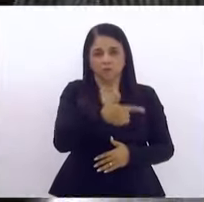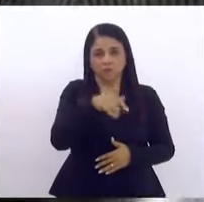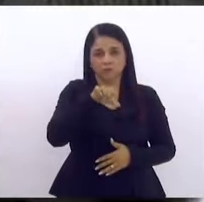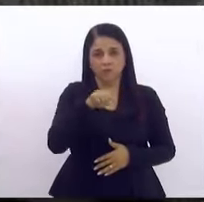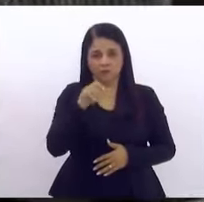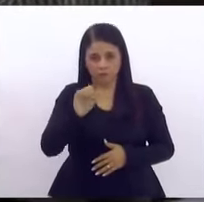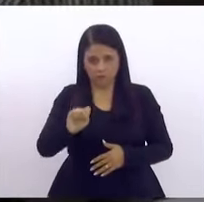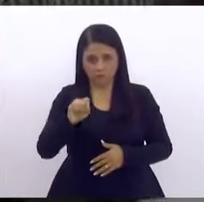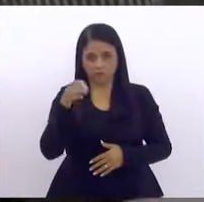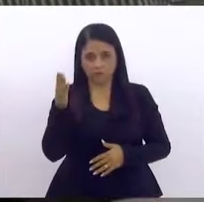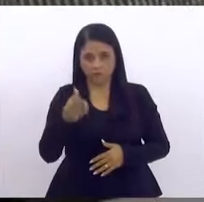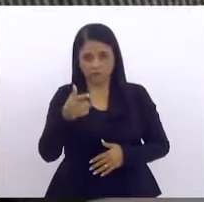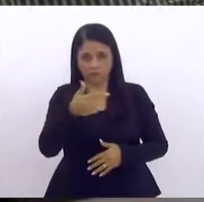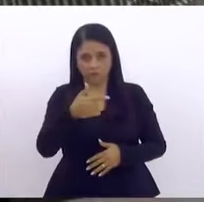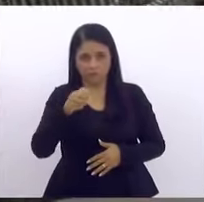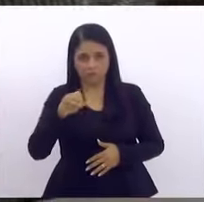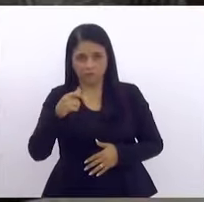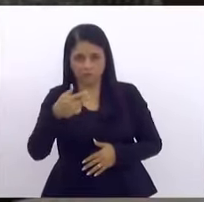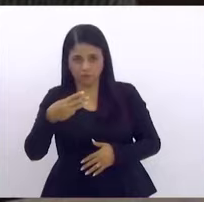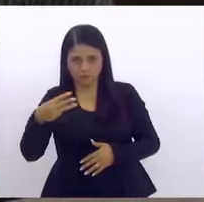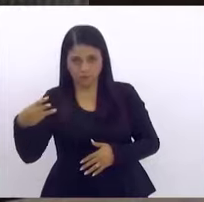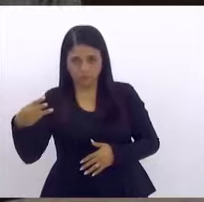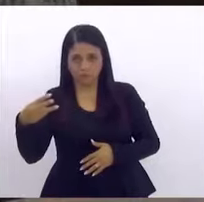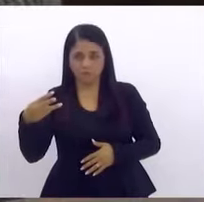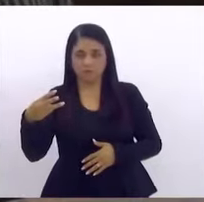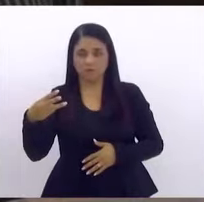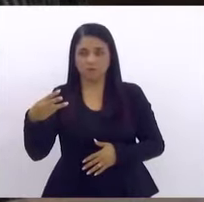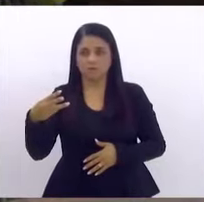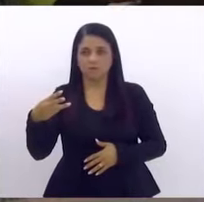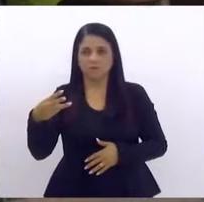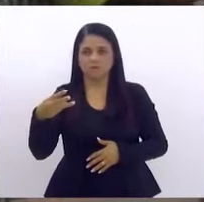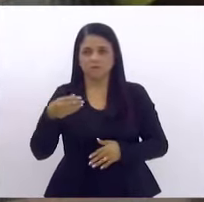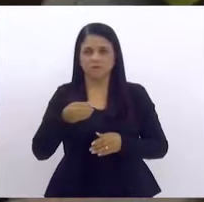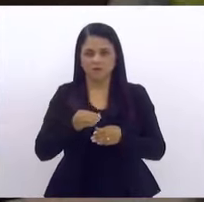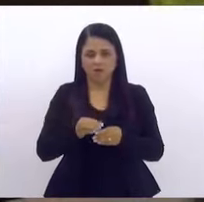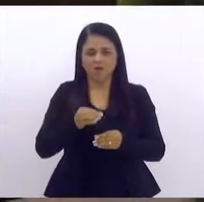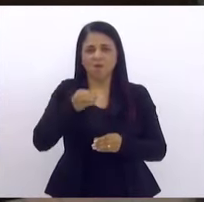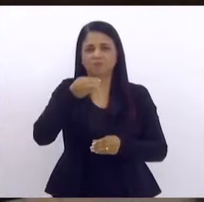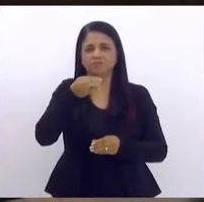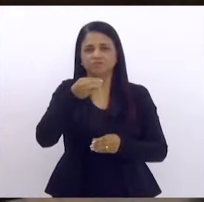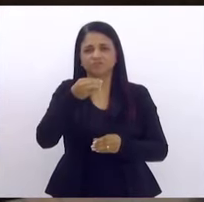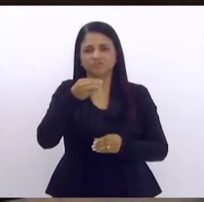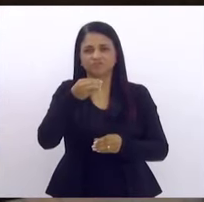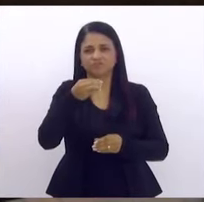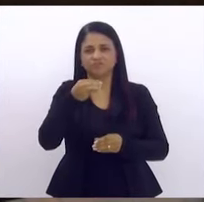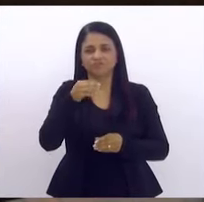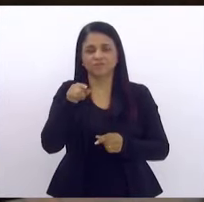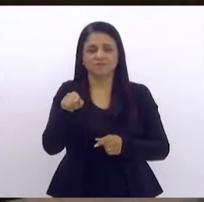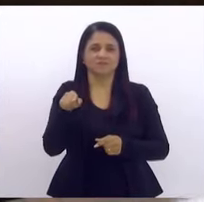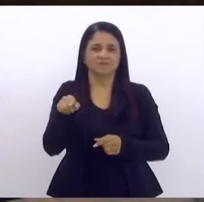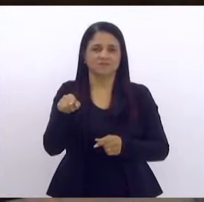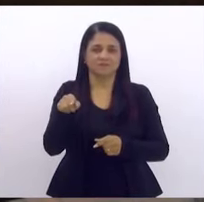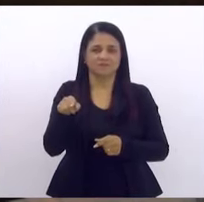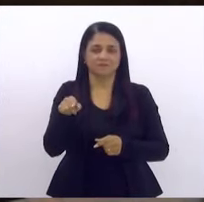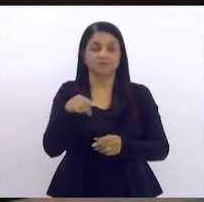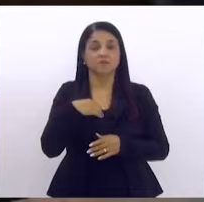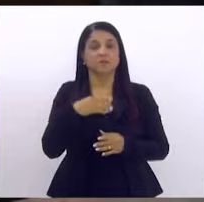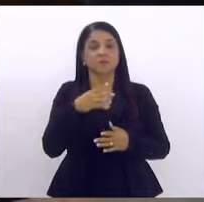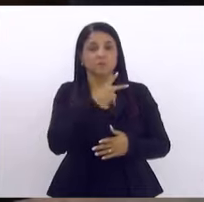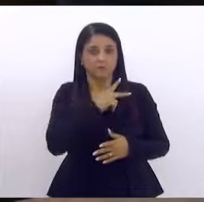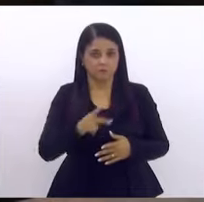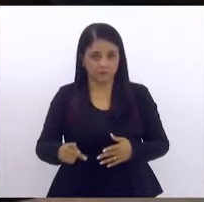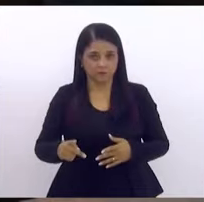Está protocolada... Pode aumentar um pouquinho, por favor, a técnica, o microfone, pelo menos do lado do Amorim. Senhor presidente,